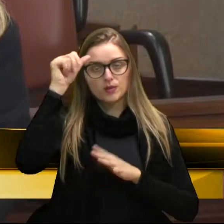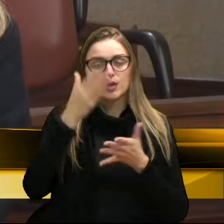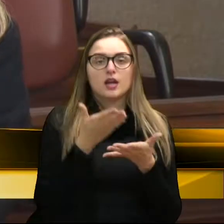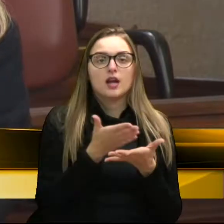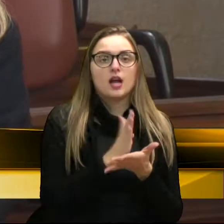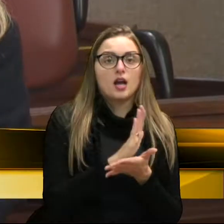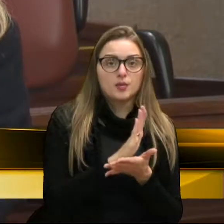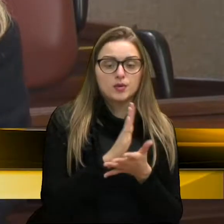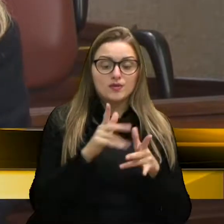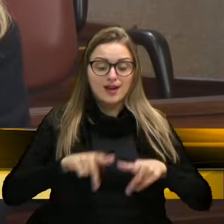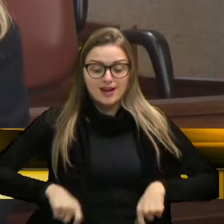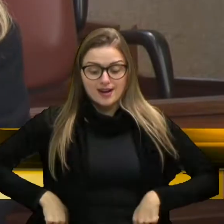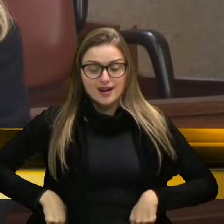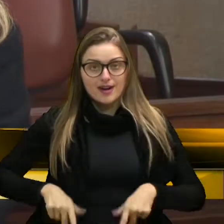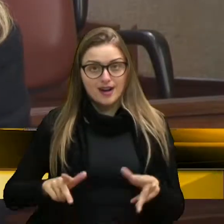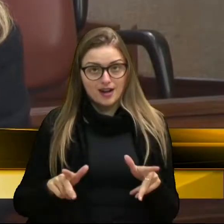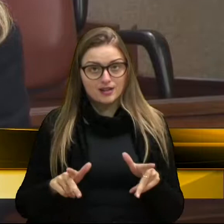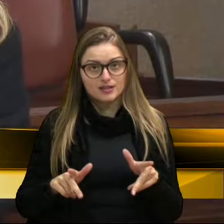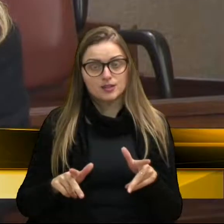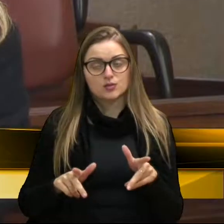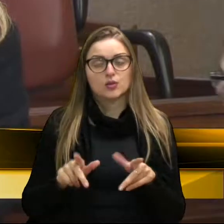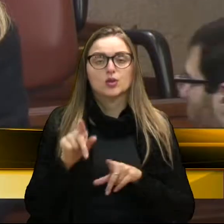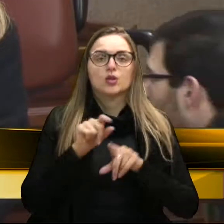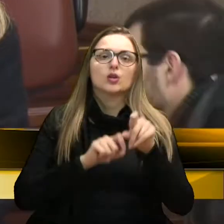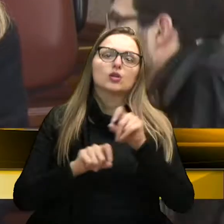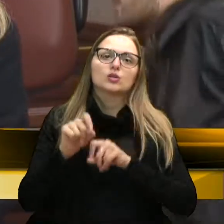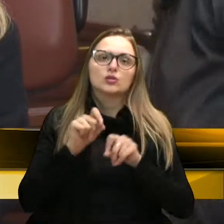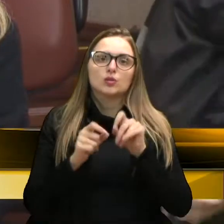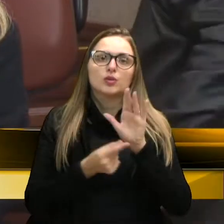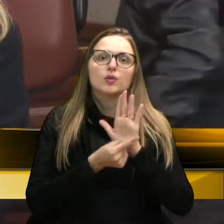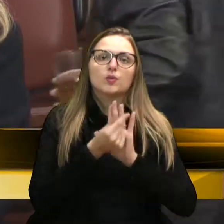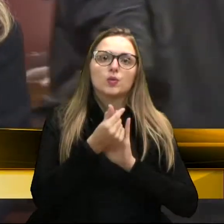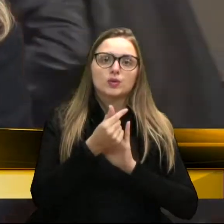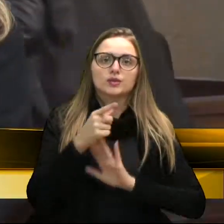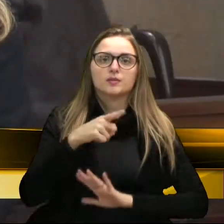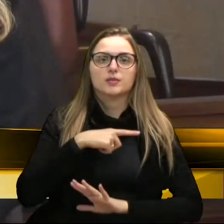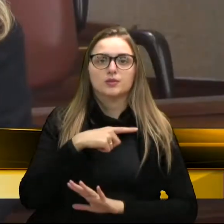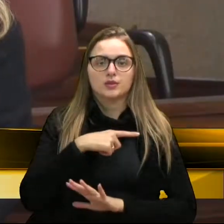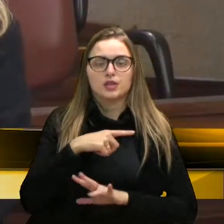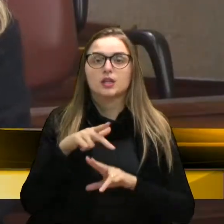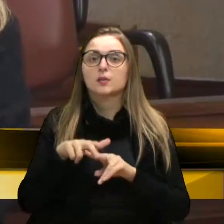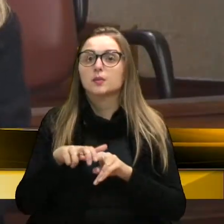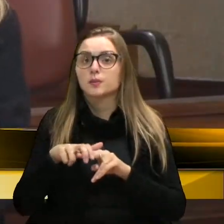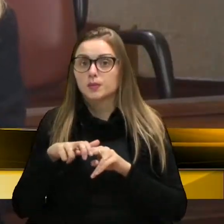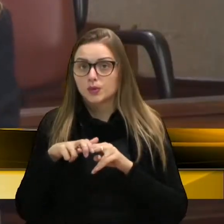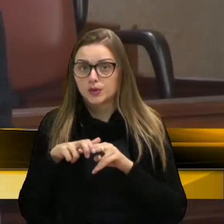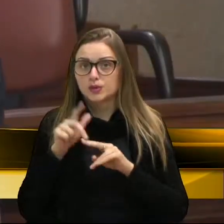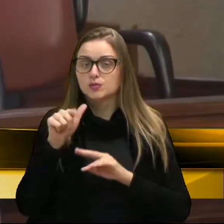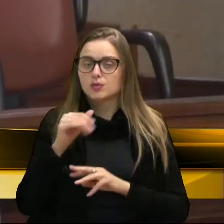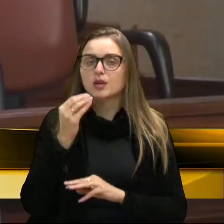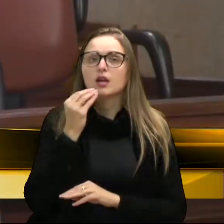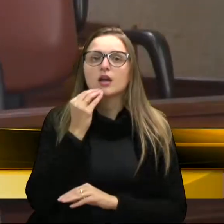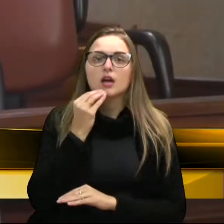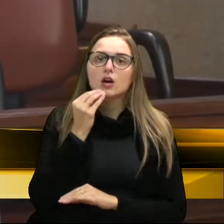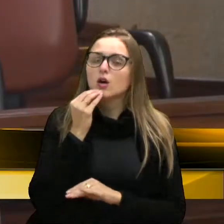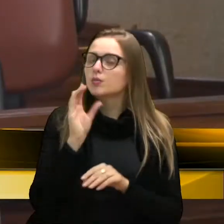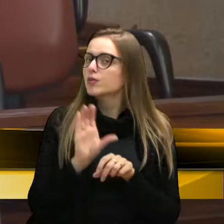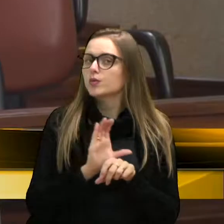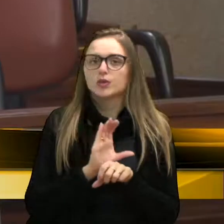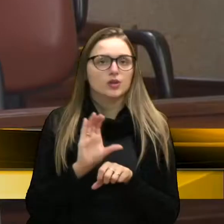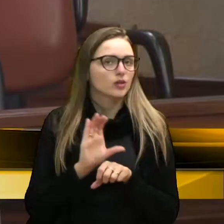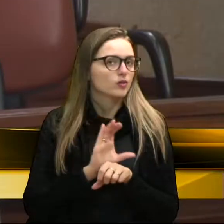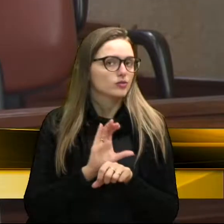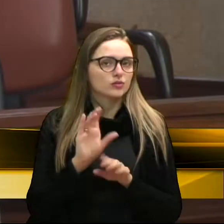as despesas dentro das disponibilidades orçamentárias. Portanto, fica evidenciada a inconstitucionalidade